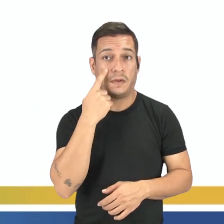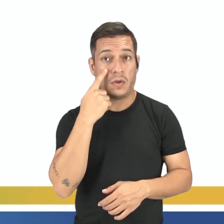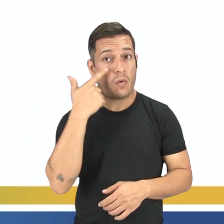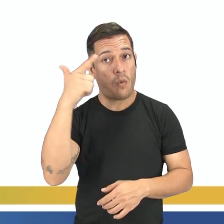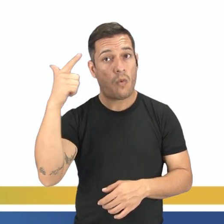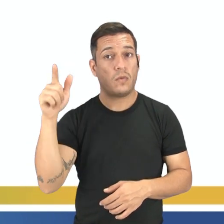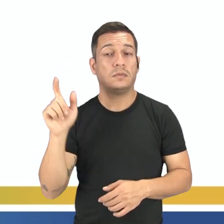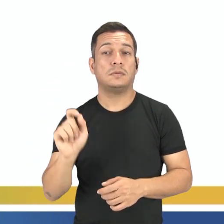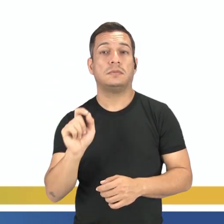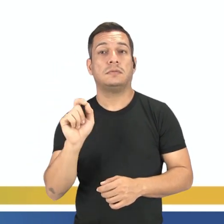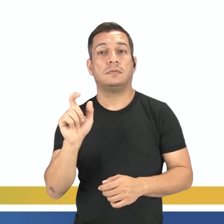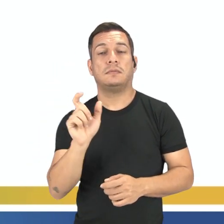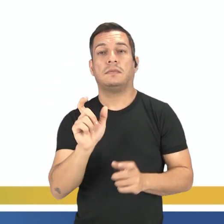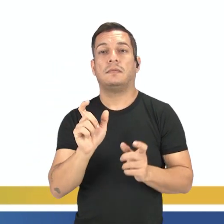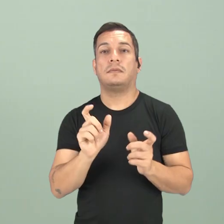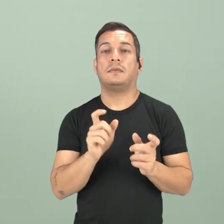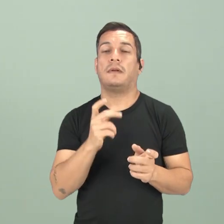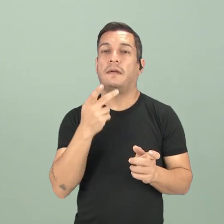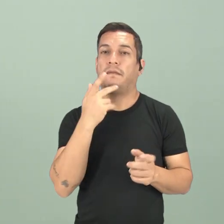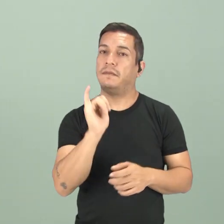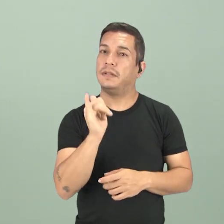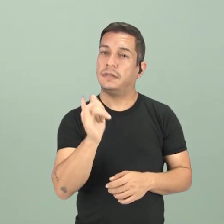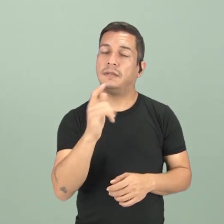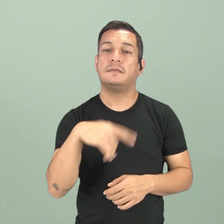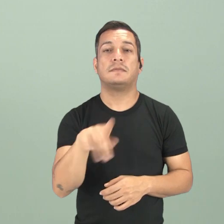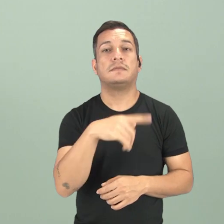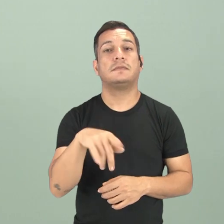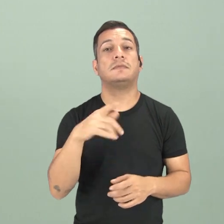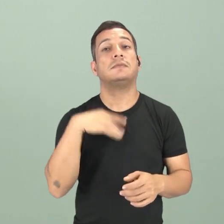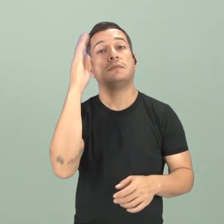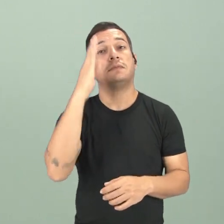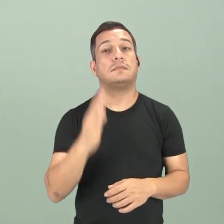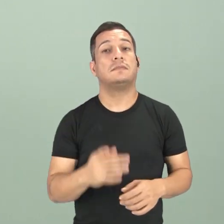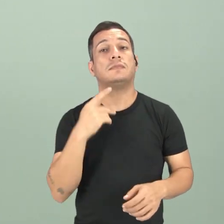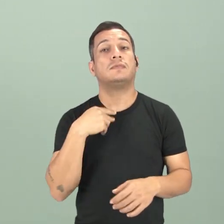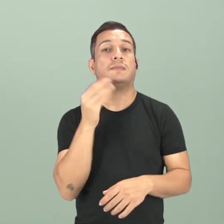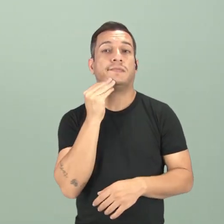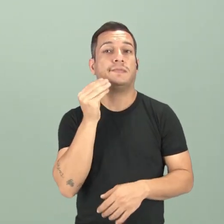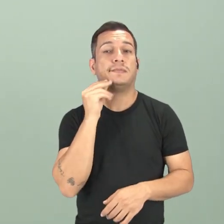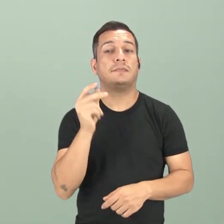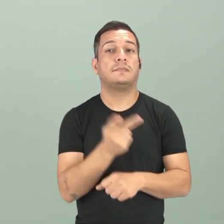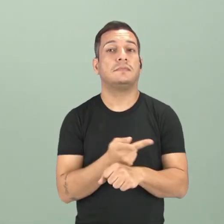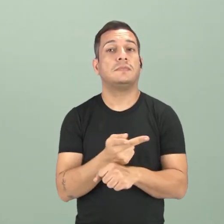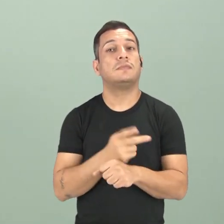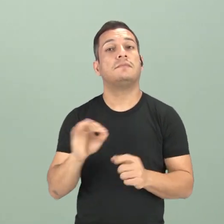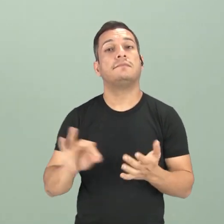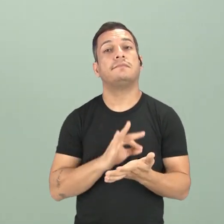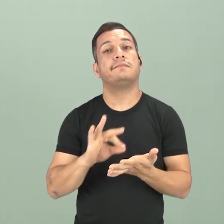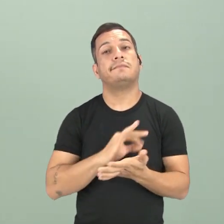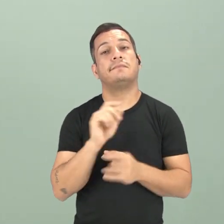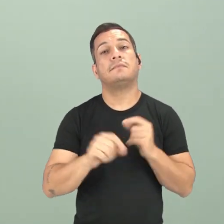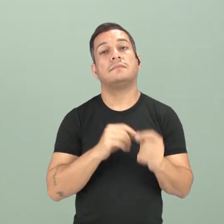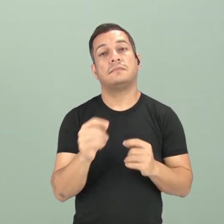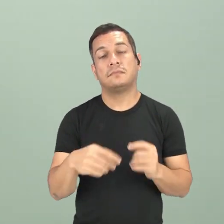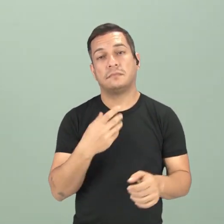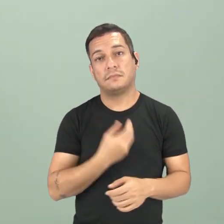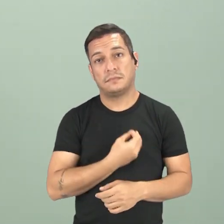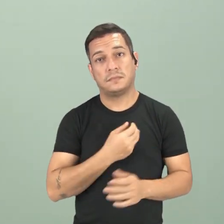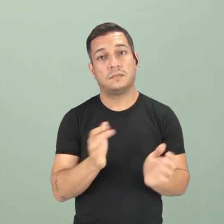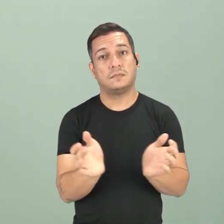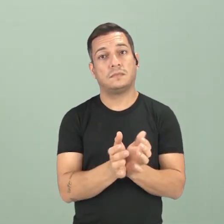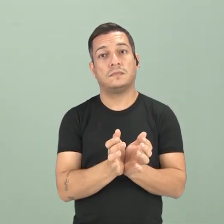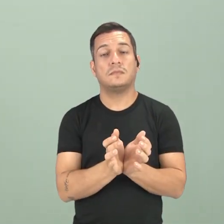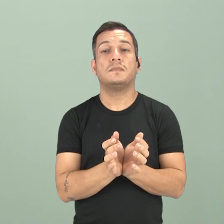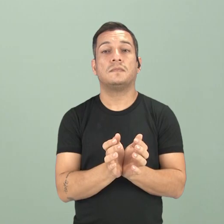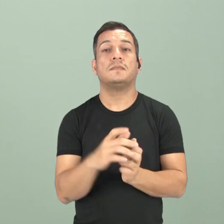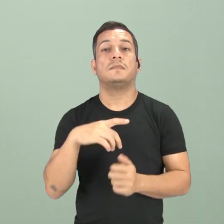em outras palavras, com tudo isso que eu tenho dito para vocês, o Brasil busca se credenciar a fazer parte daquele grupo